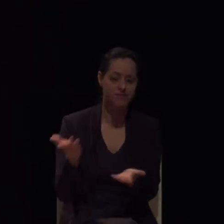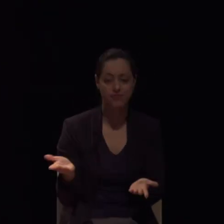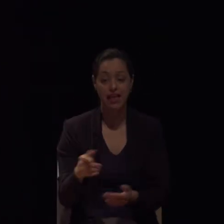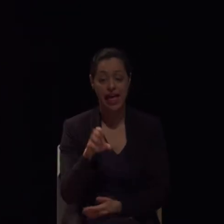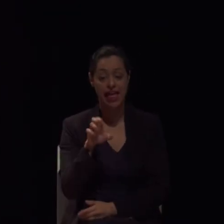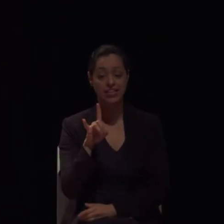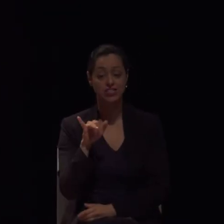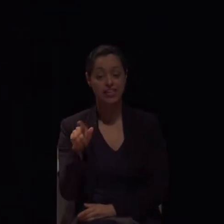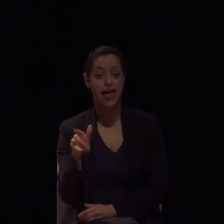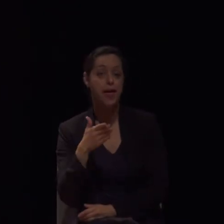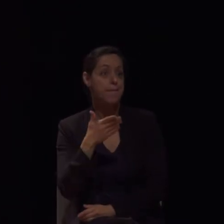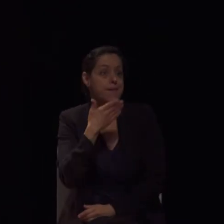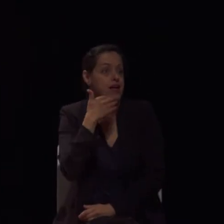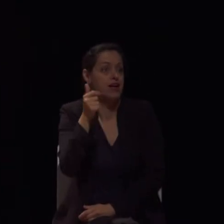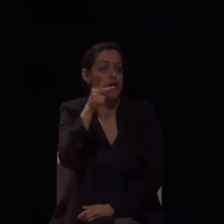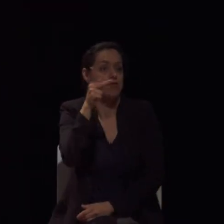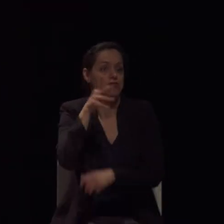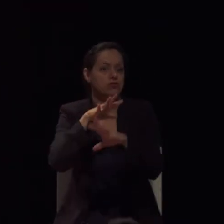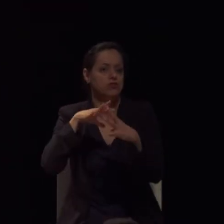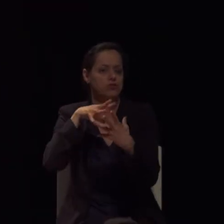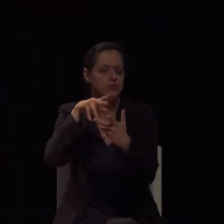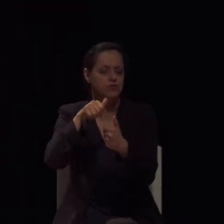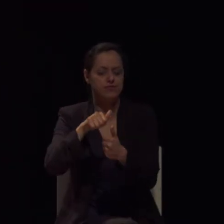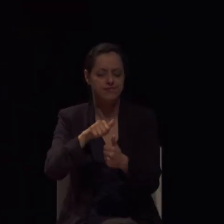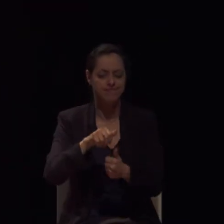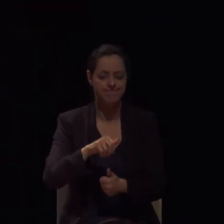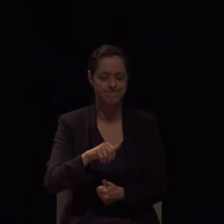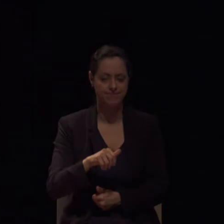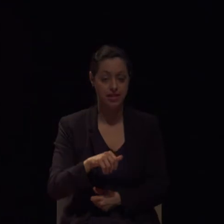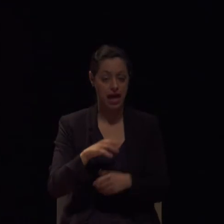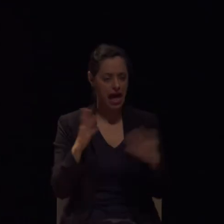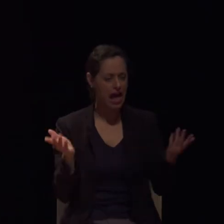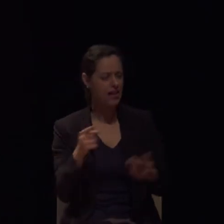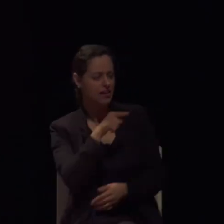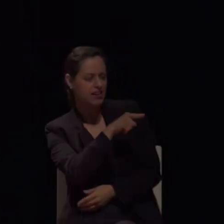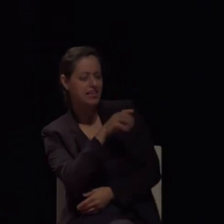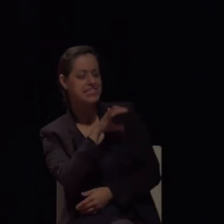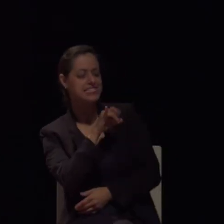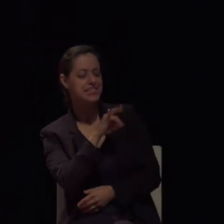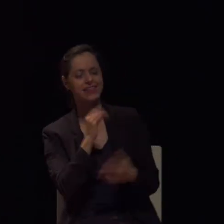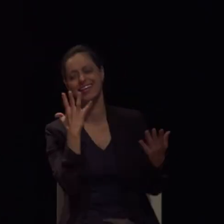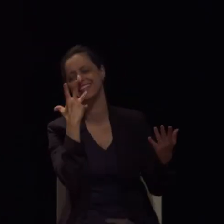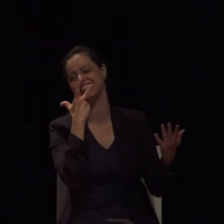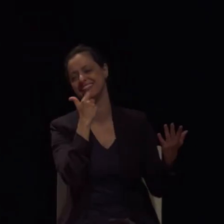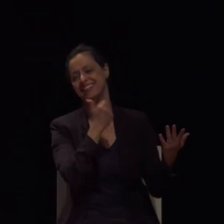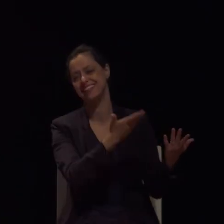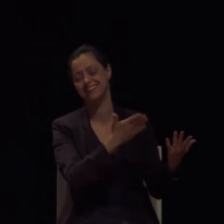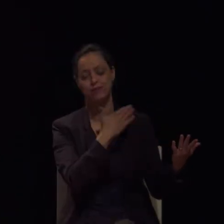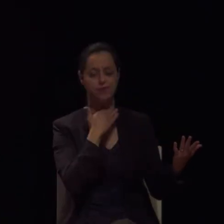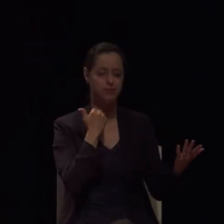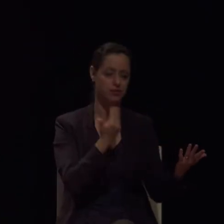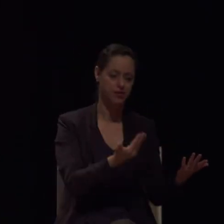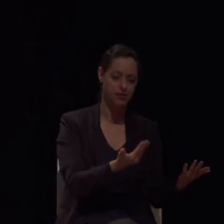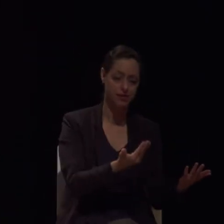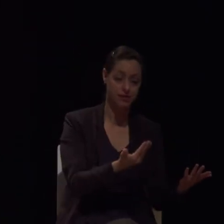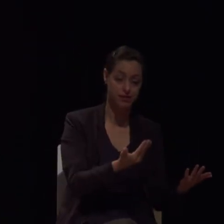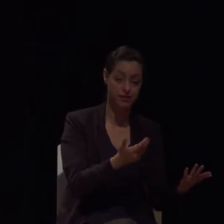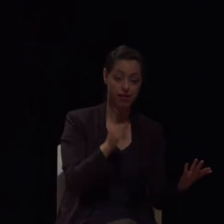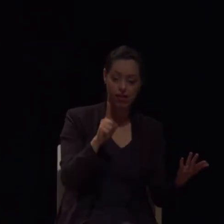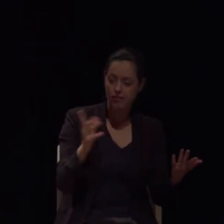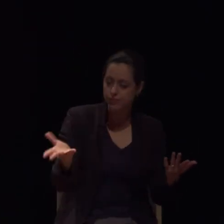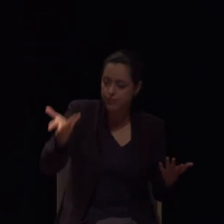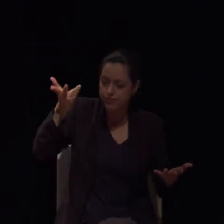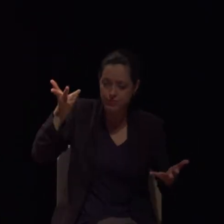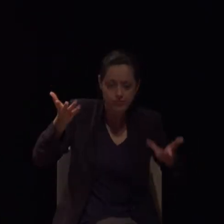melhor e educadora do mundo a dona cida era lindíssima é assim que ele vai contar uma história